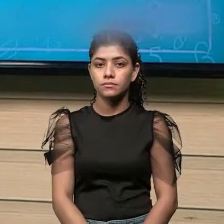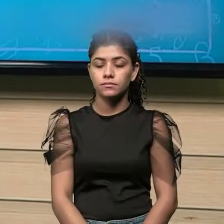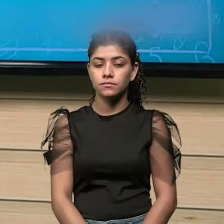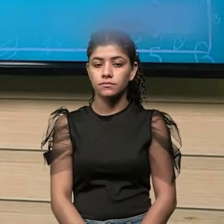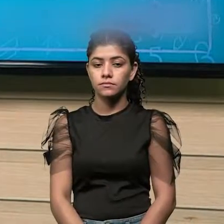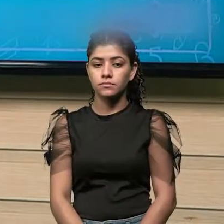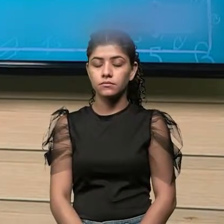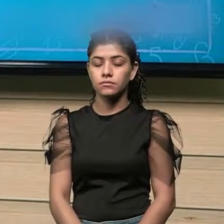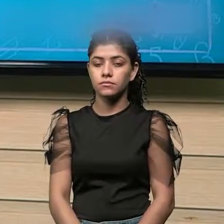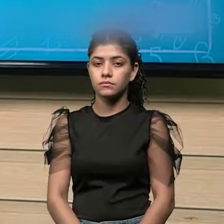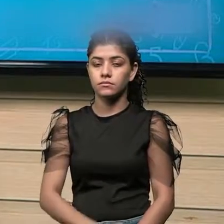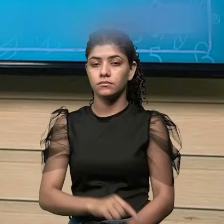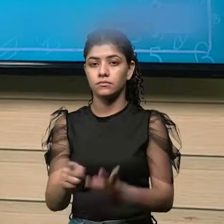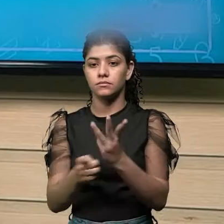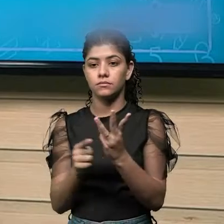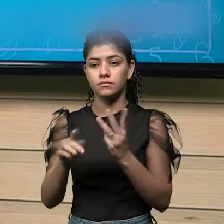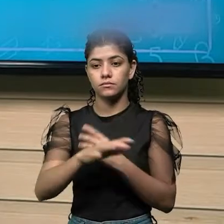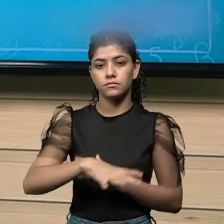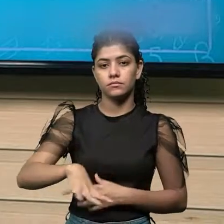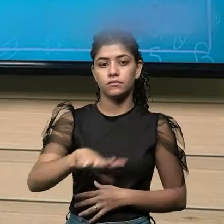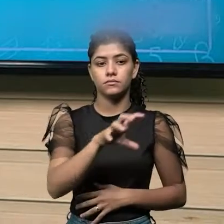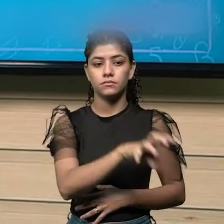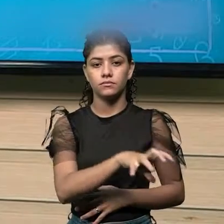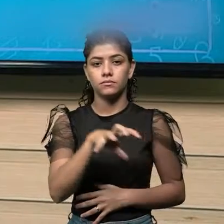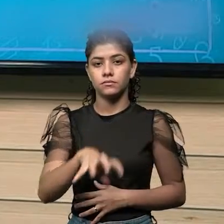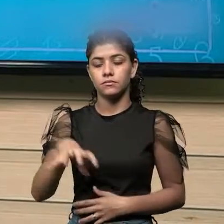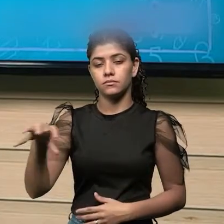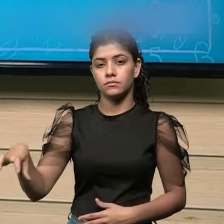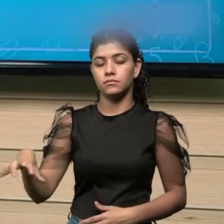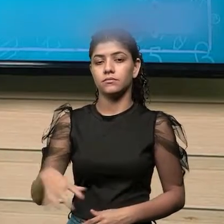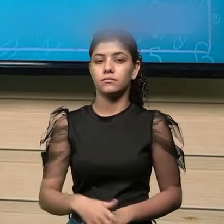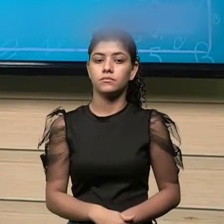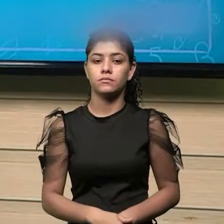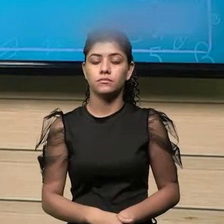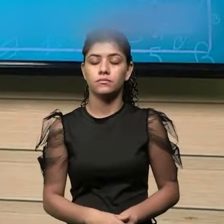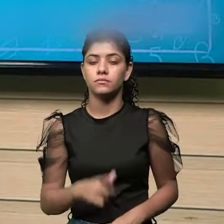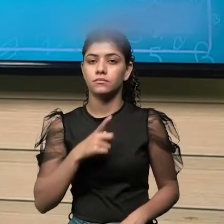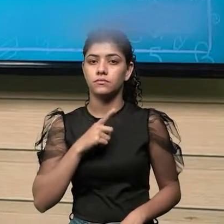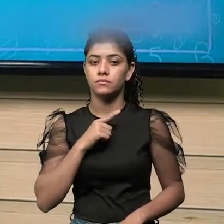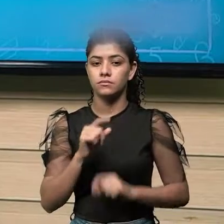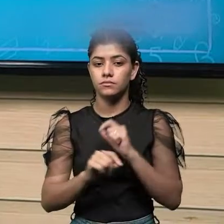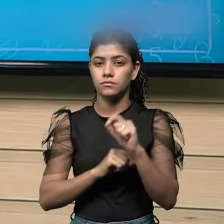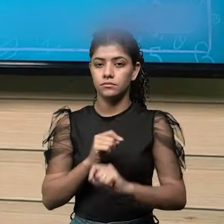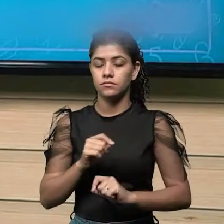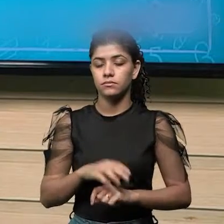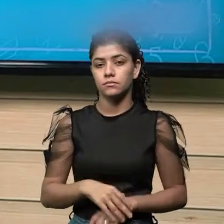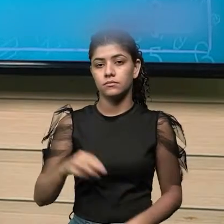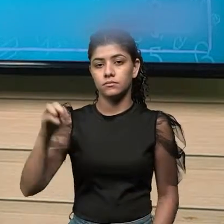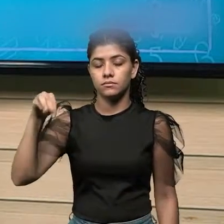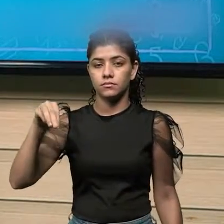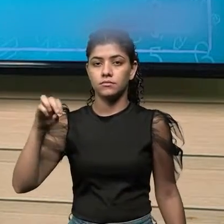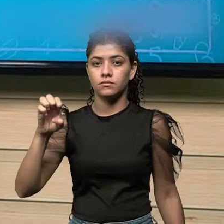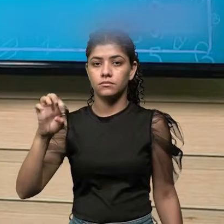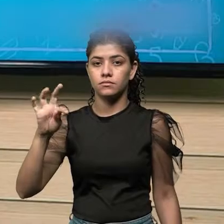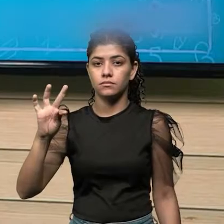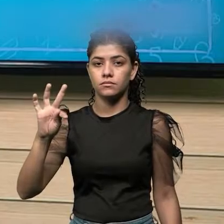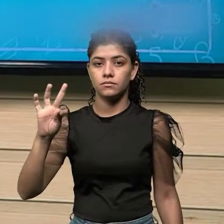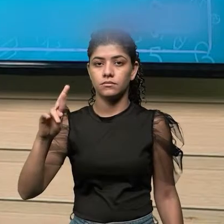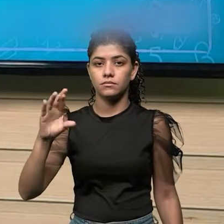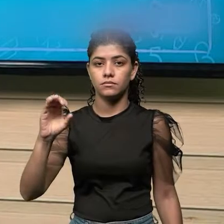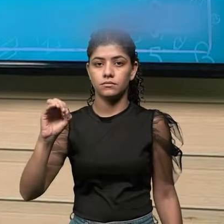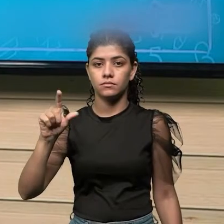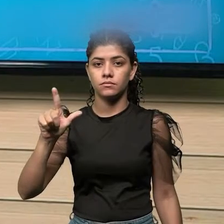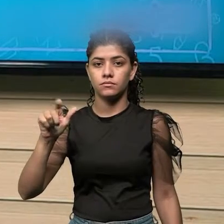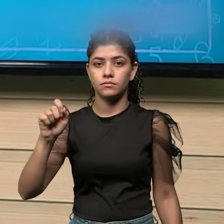elementos, tá? As 3 áreas, os 3 termos que fazem parte da metrologia. Ou